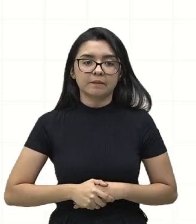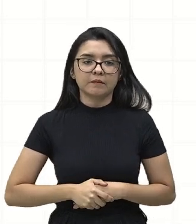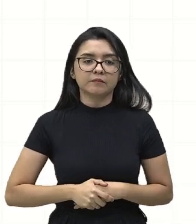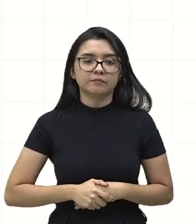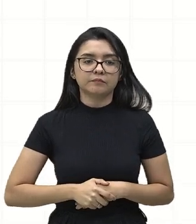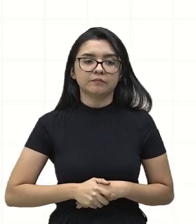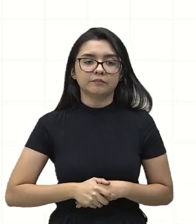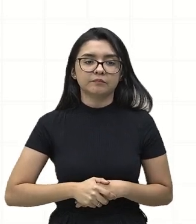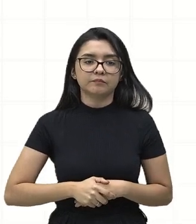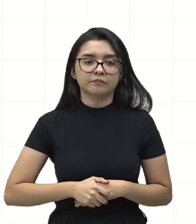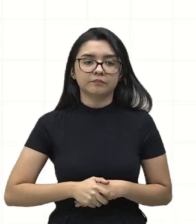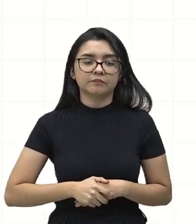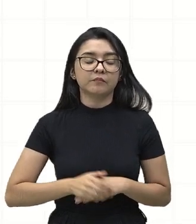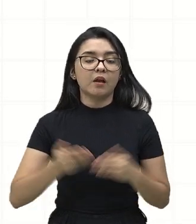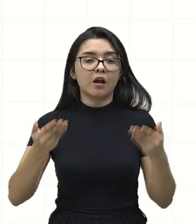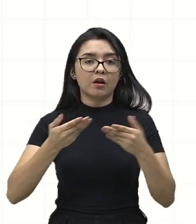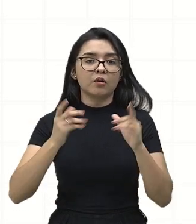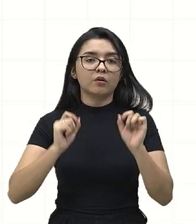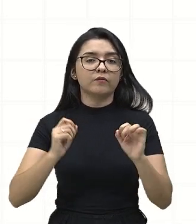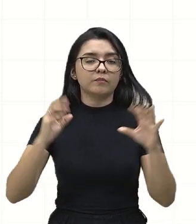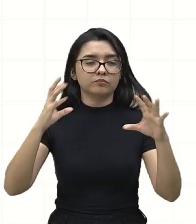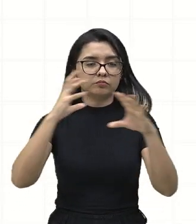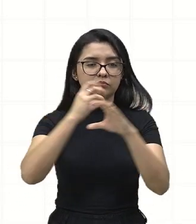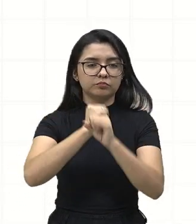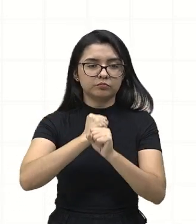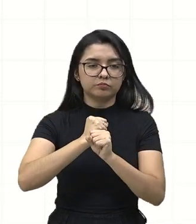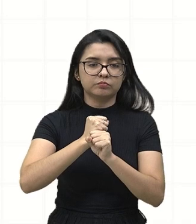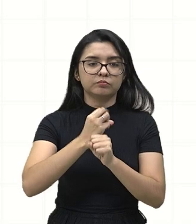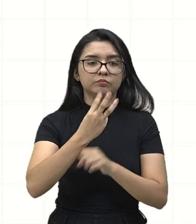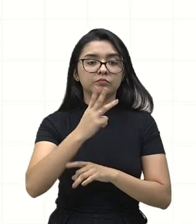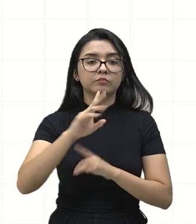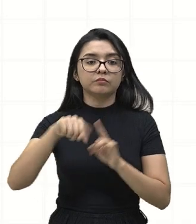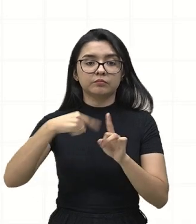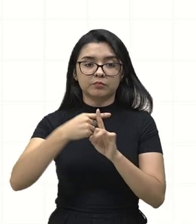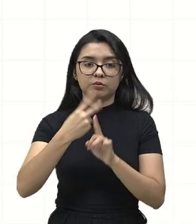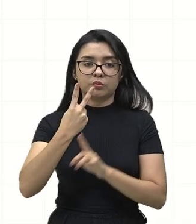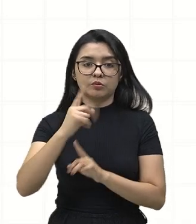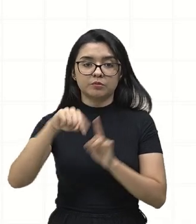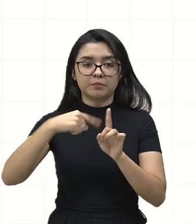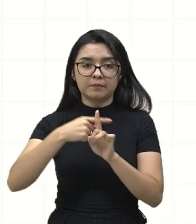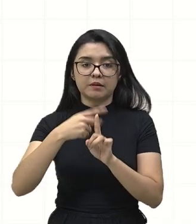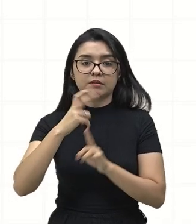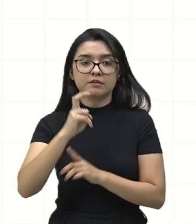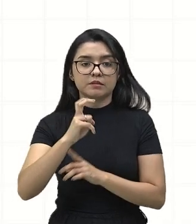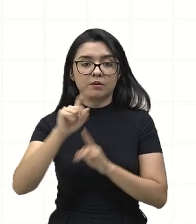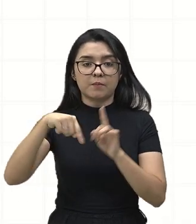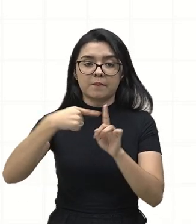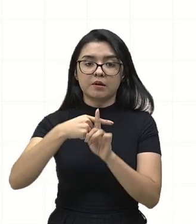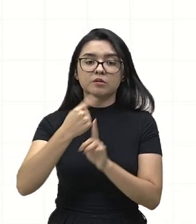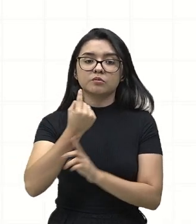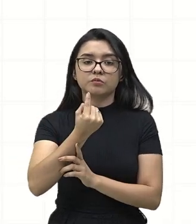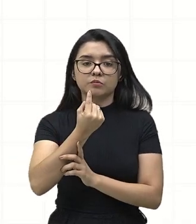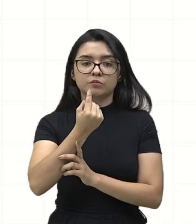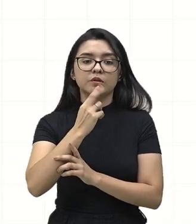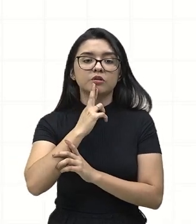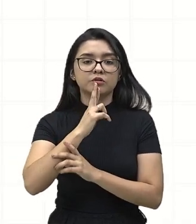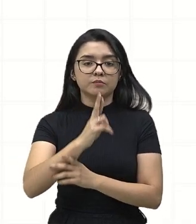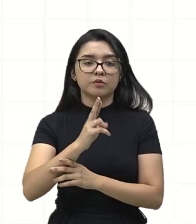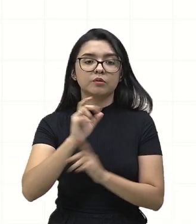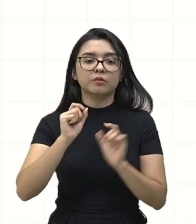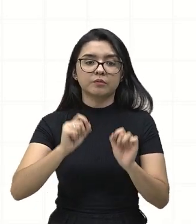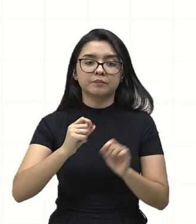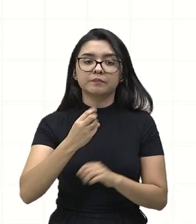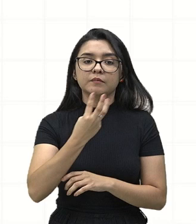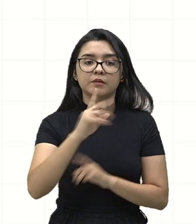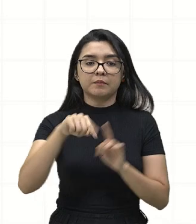3.251. Vamos somar os seus algarismos. 3 mais 2 mais 5 mais 1. 3 mais 2,